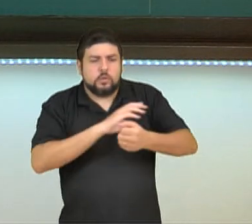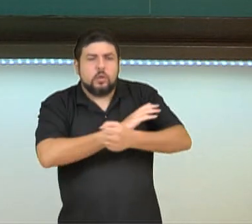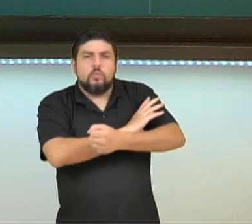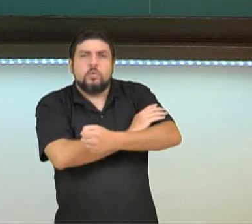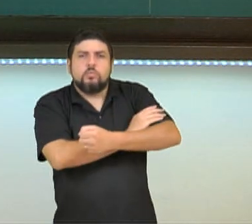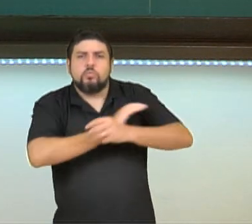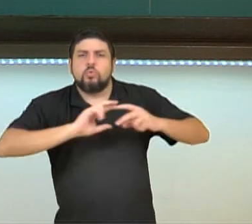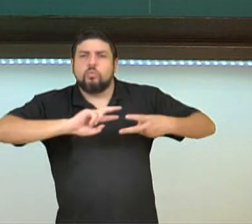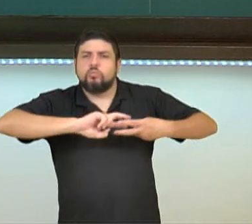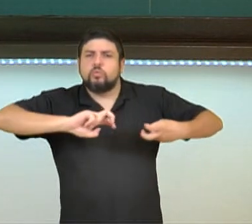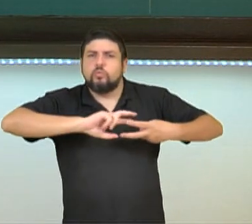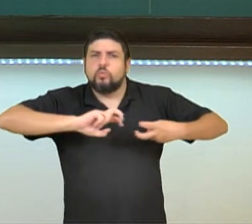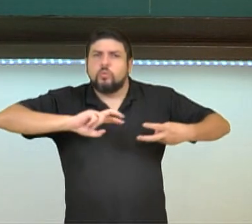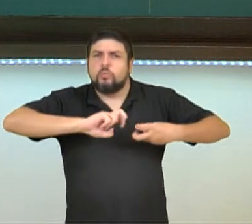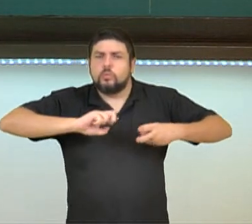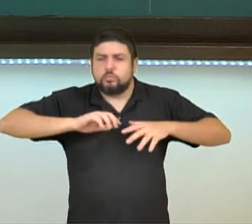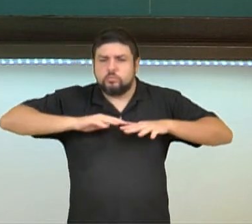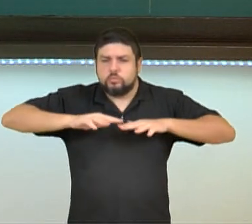da linfa.